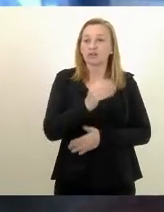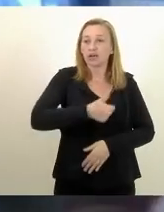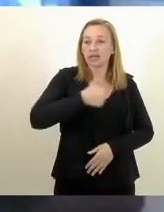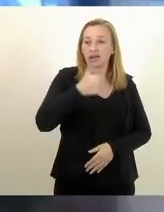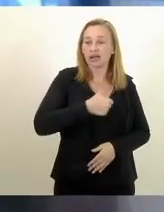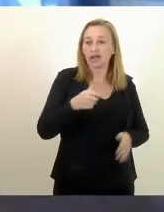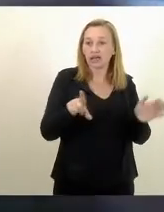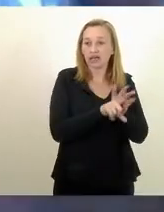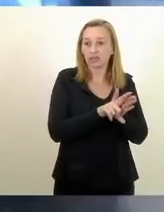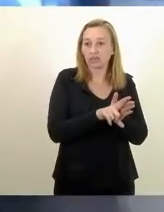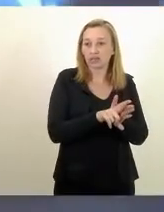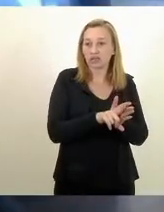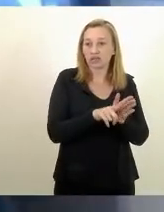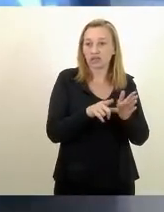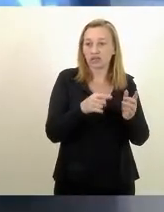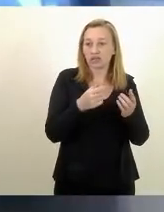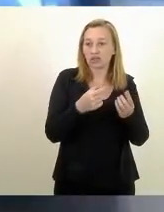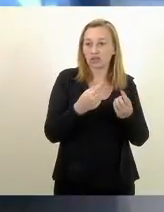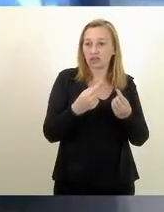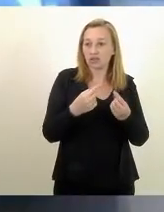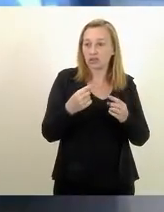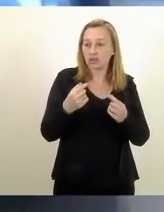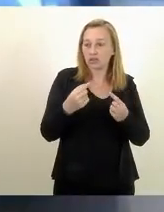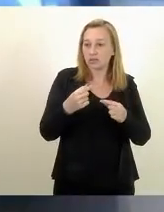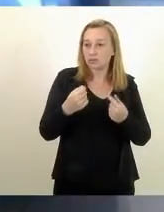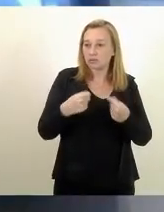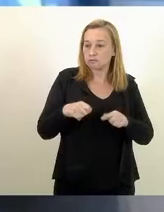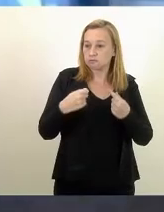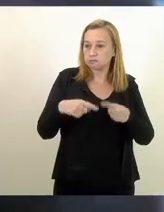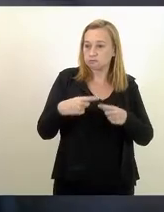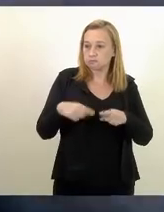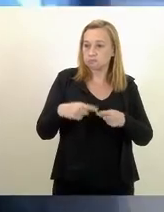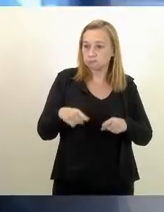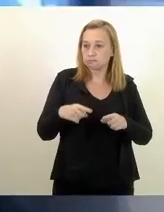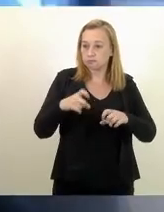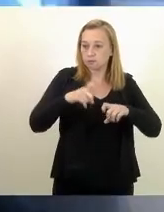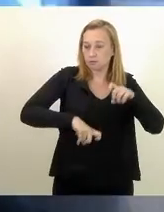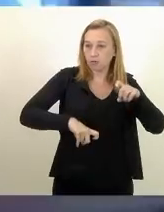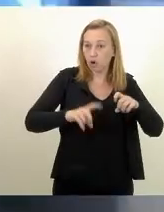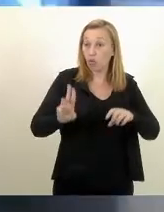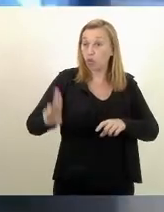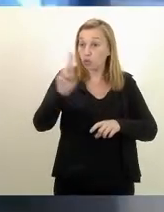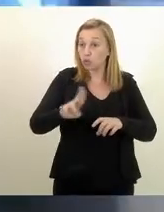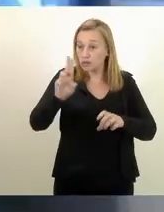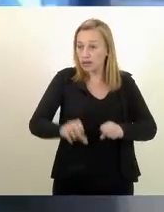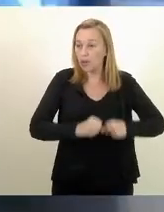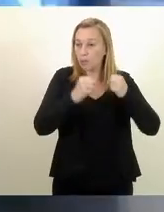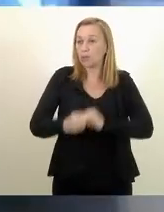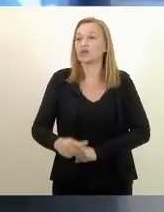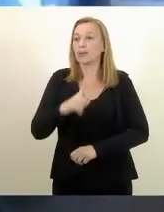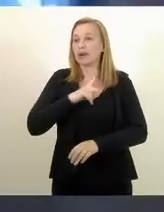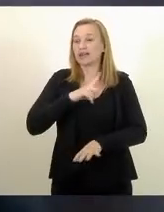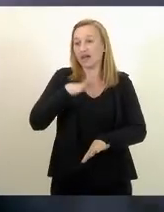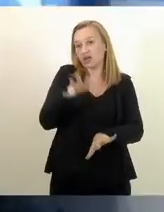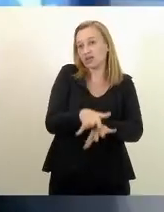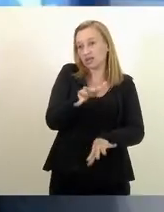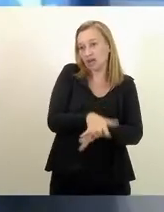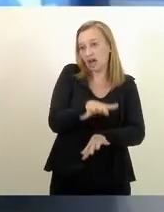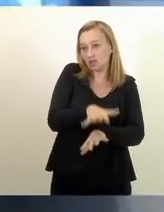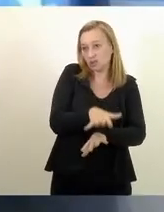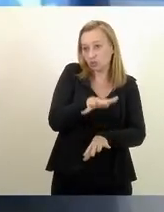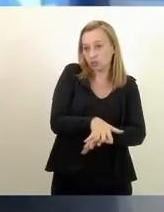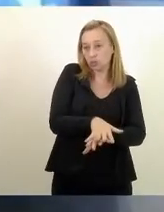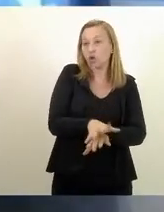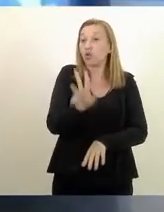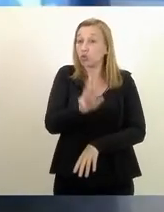a chantagem sexual patronal usar o poder para obter sexo fizemos a lei das